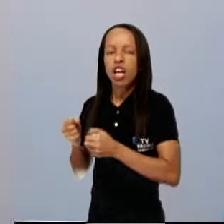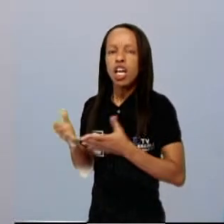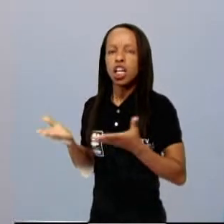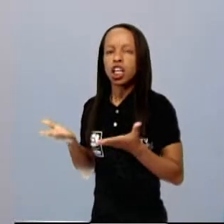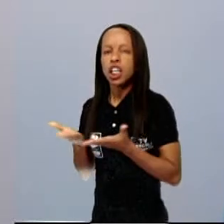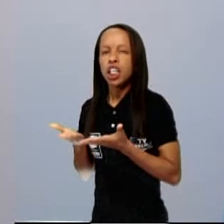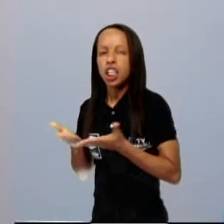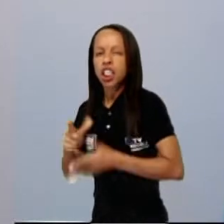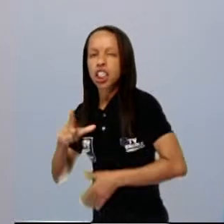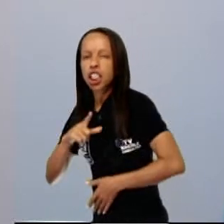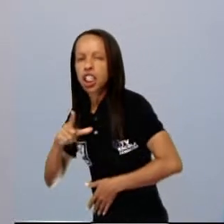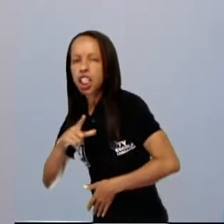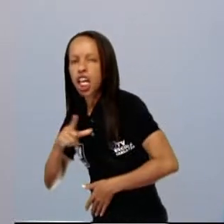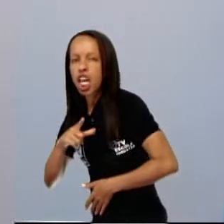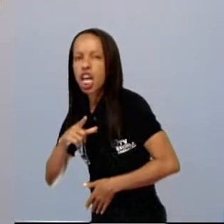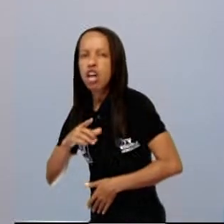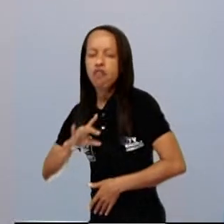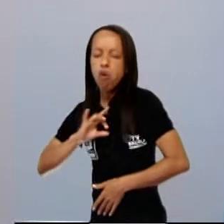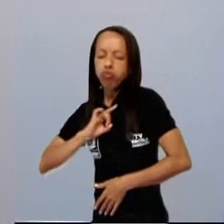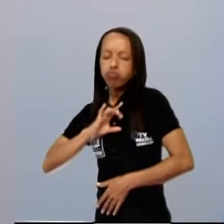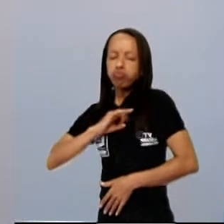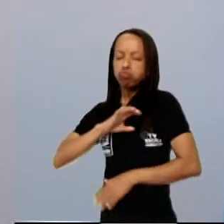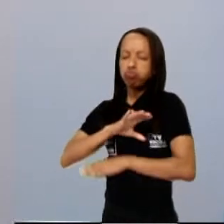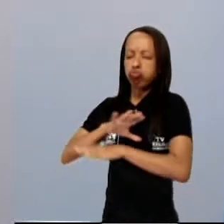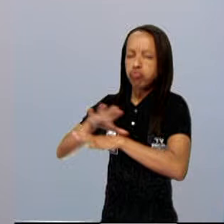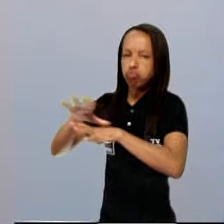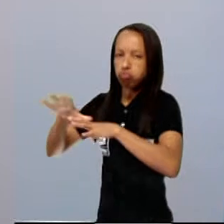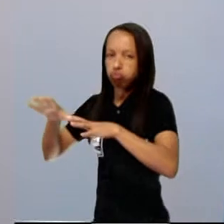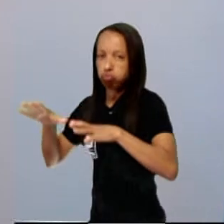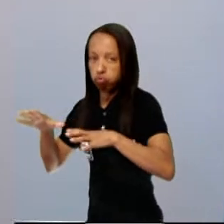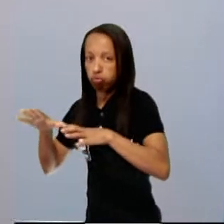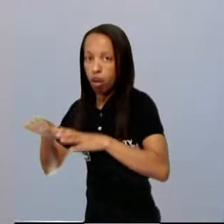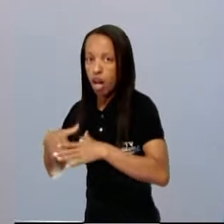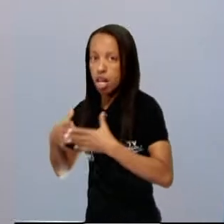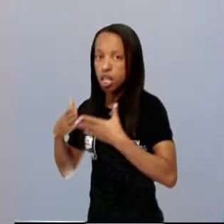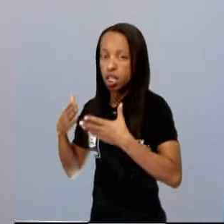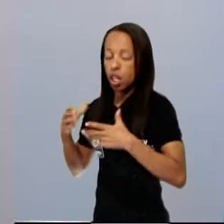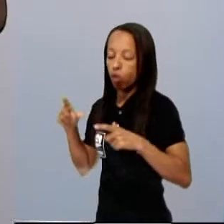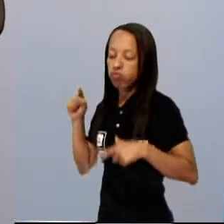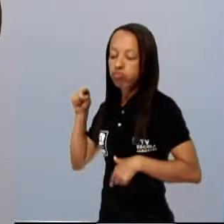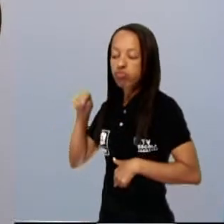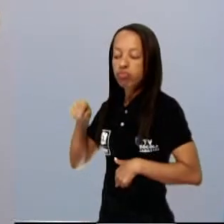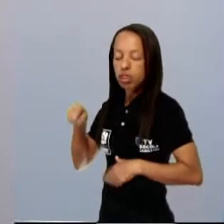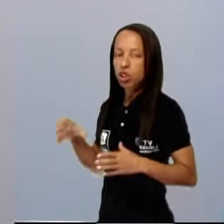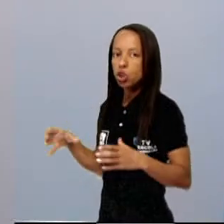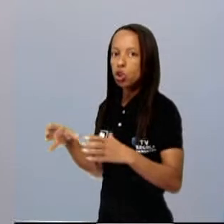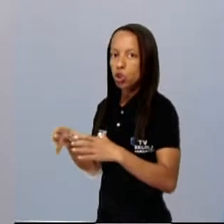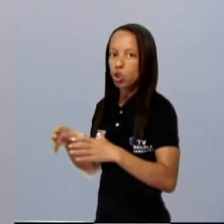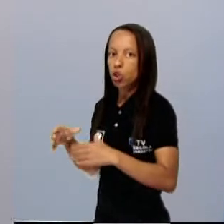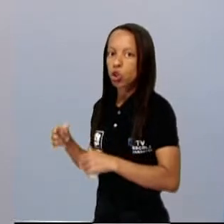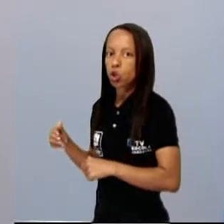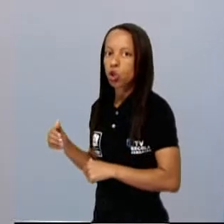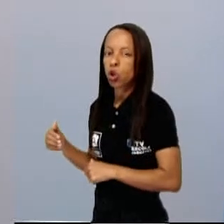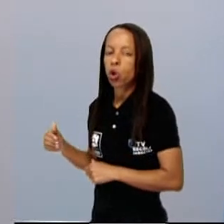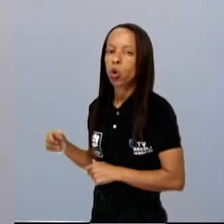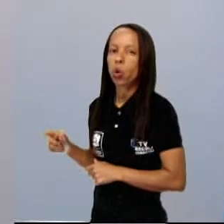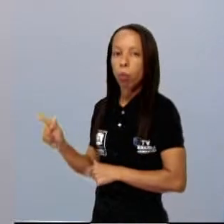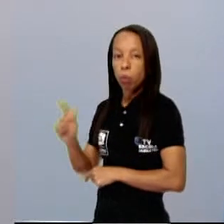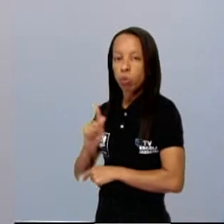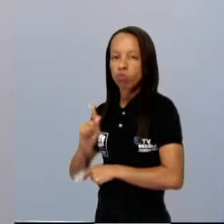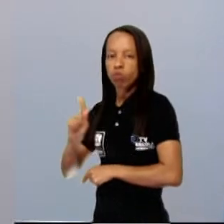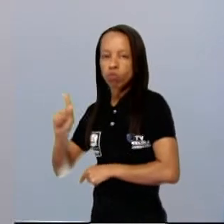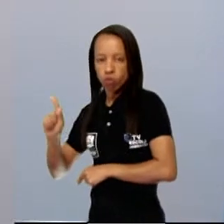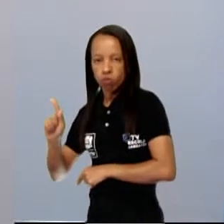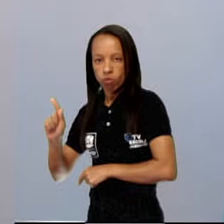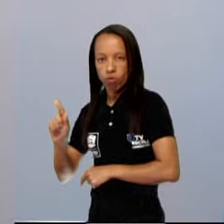líder desse momento aí. Então os girondinos ficaram com medo e deram um golpe. Esse golpe foi para constituir o